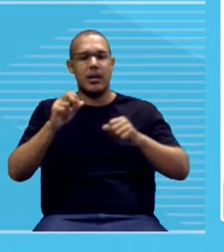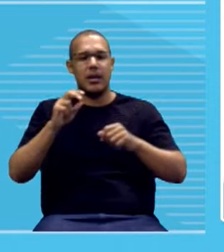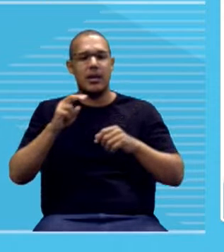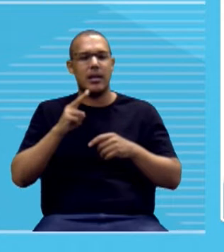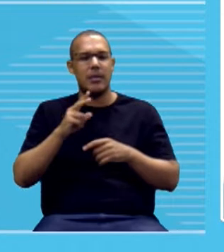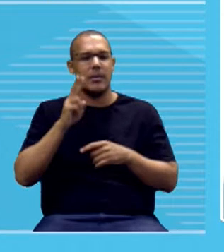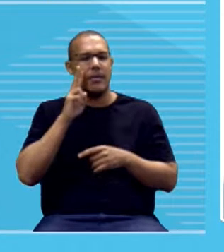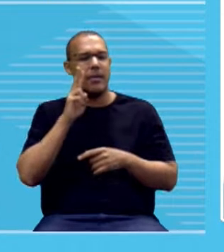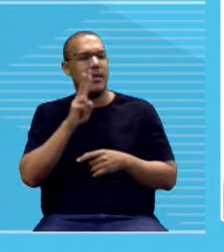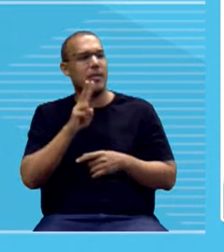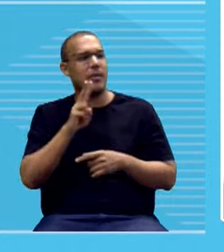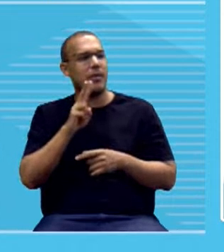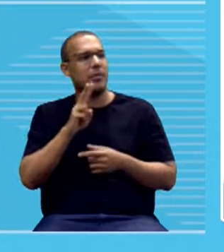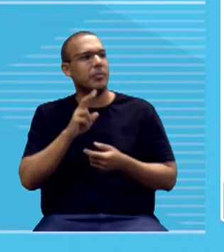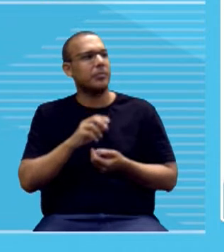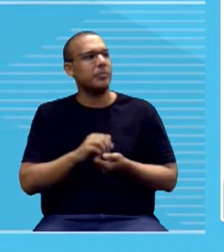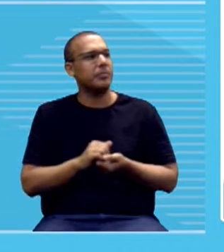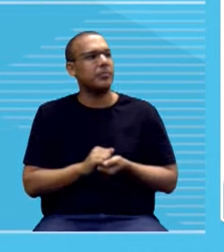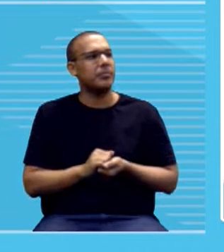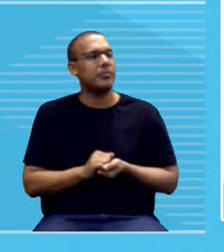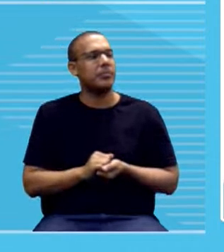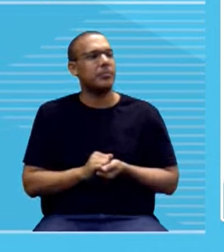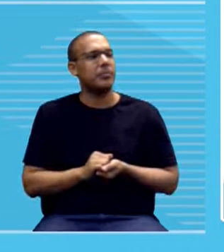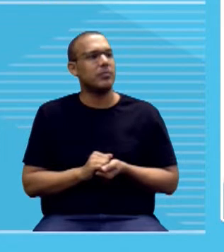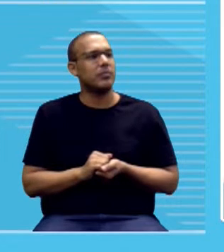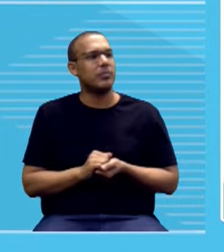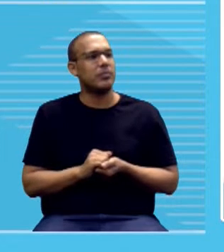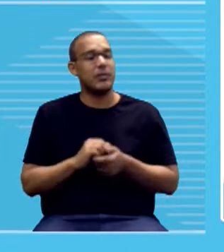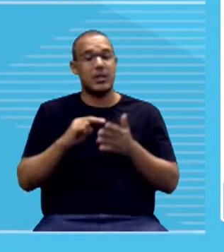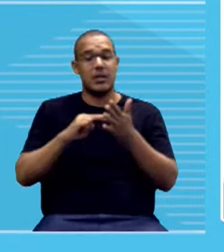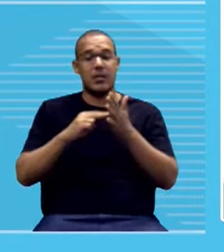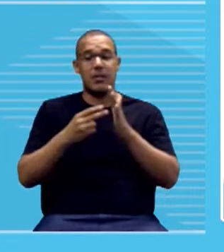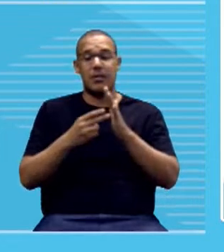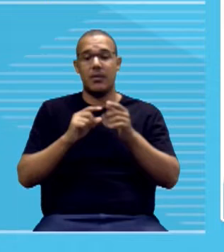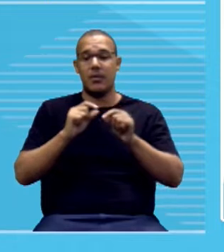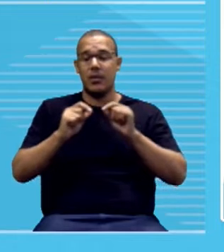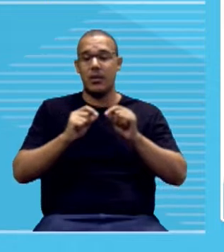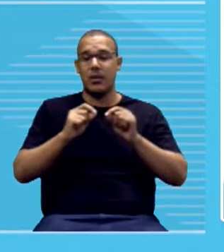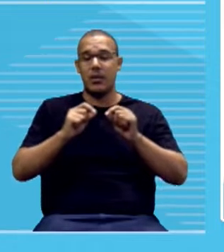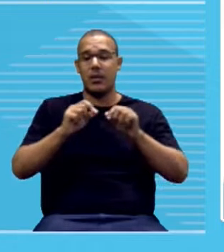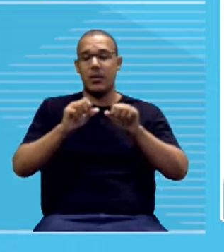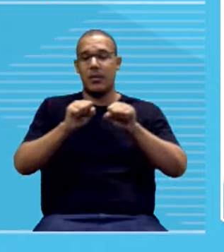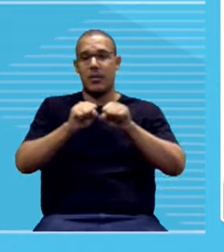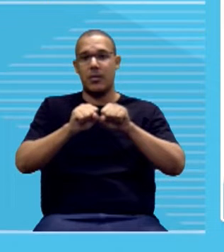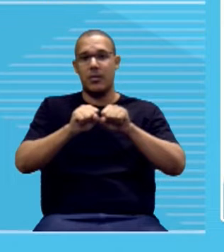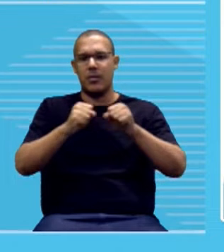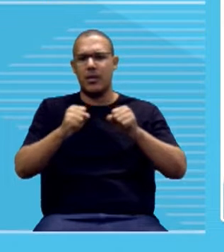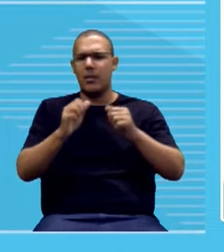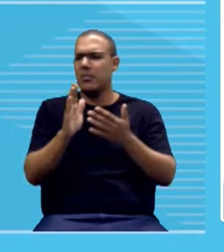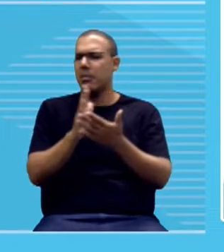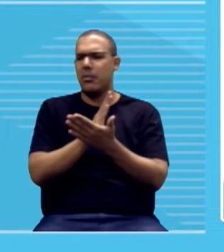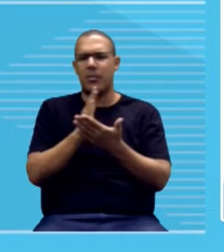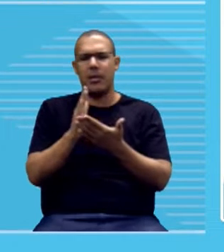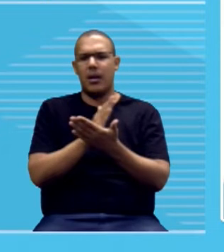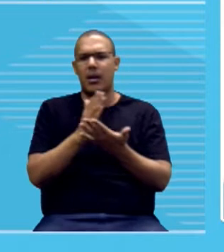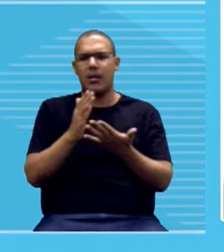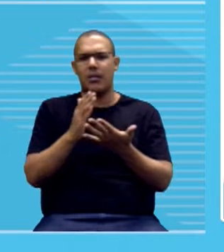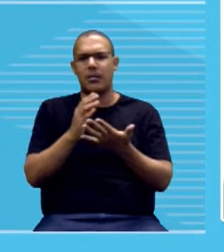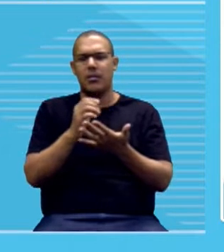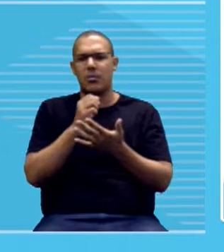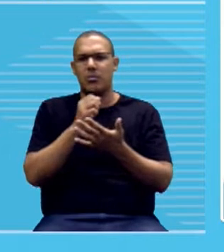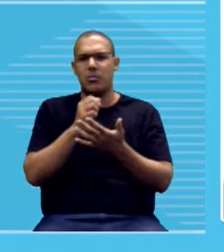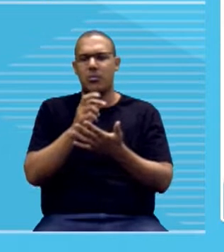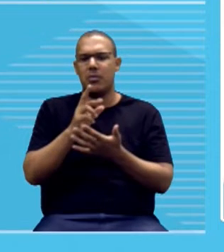por exemplo, uma fissura é uma quebra de alguma coisa, um